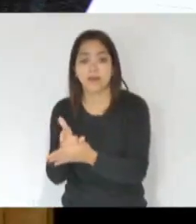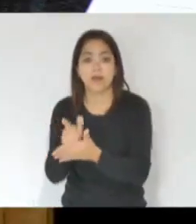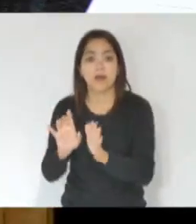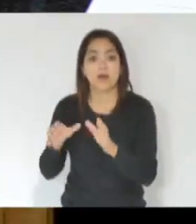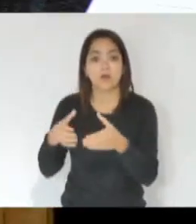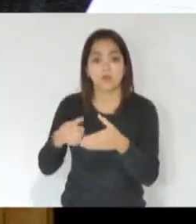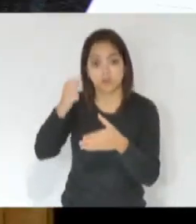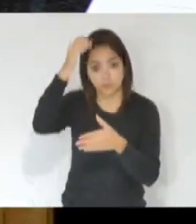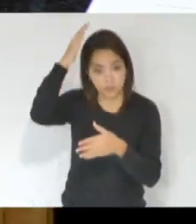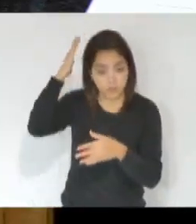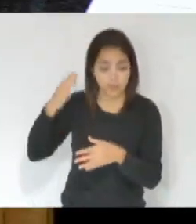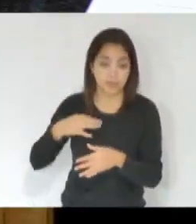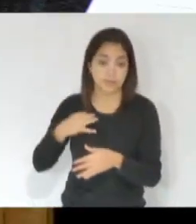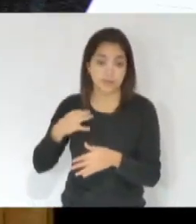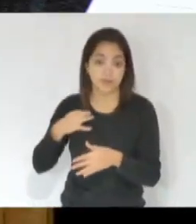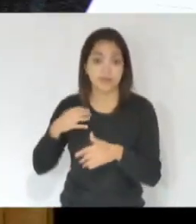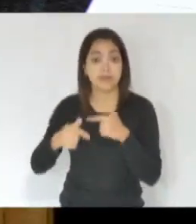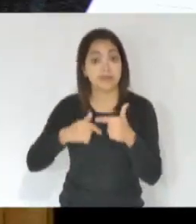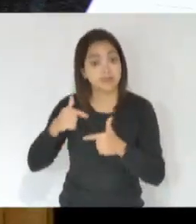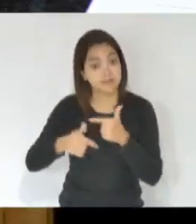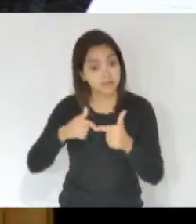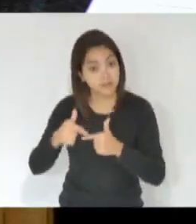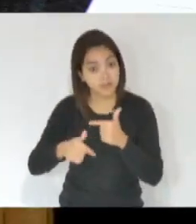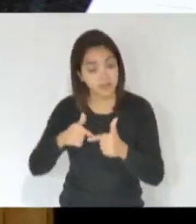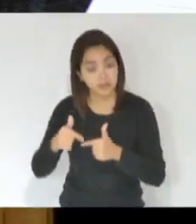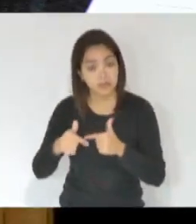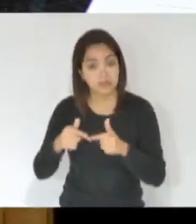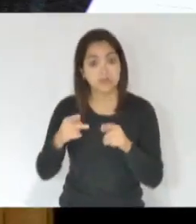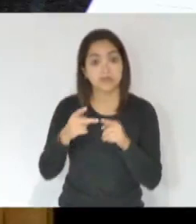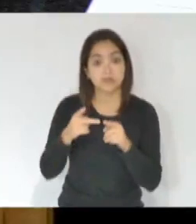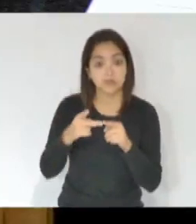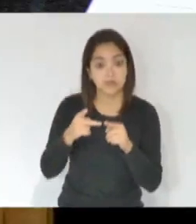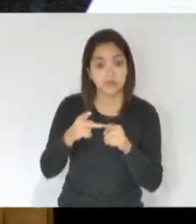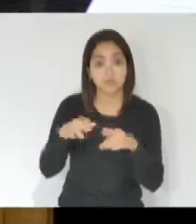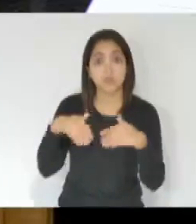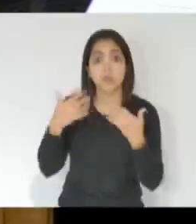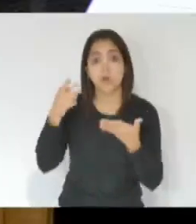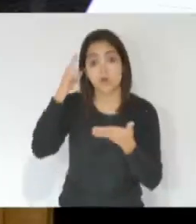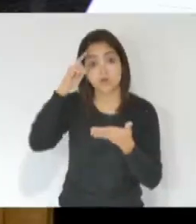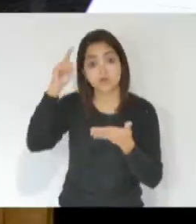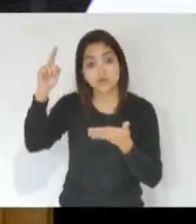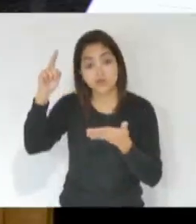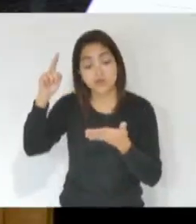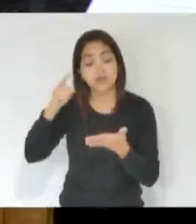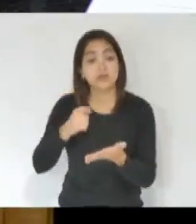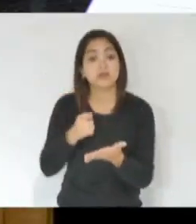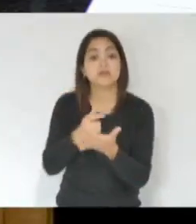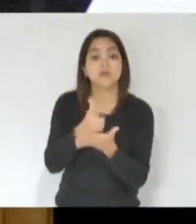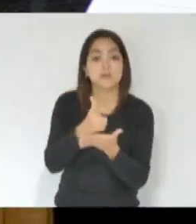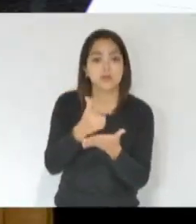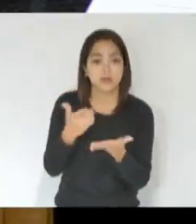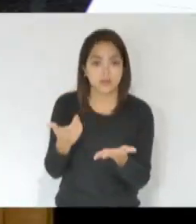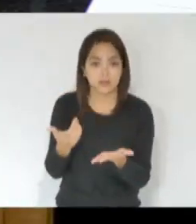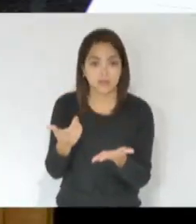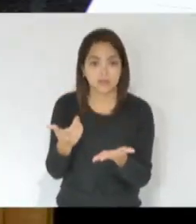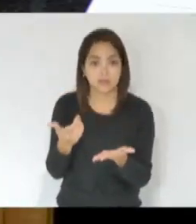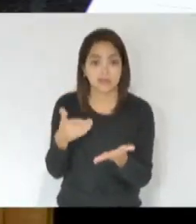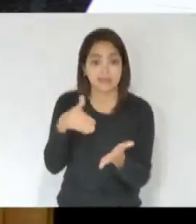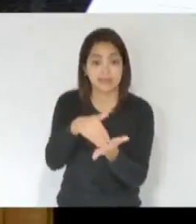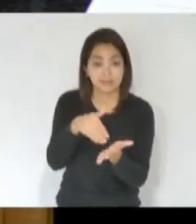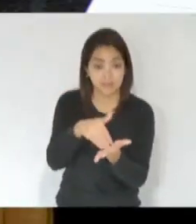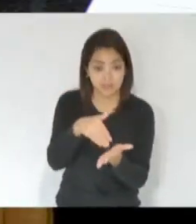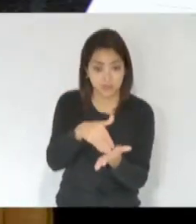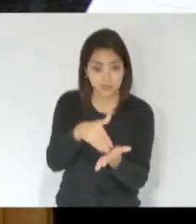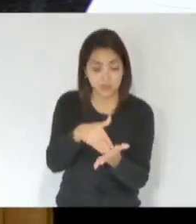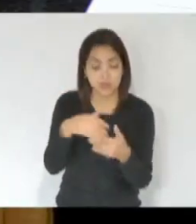voluntários pelos serviços prestados ao Estado? Segundo, qual a data limite para o pagamento das referidas indenizações? O pessoal precisa